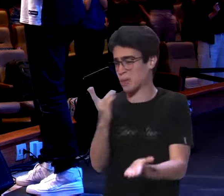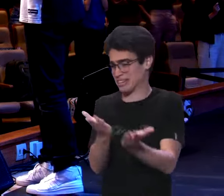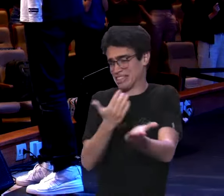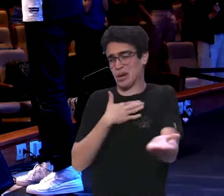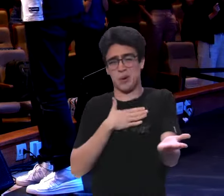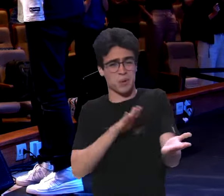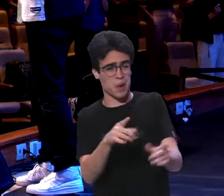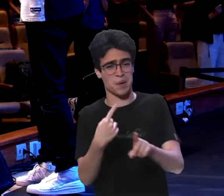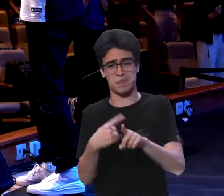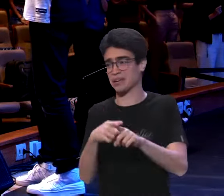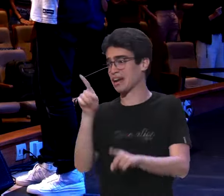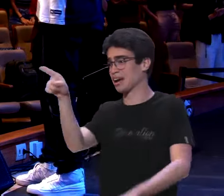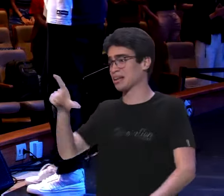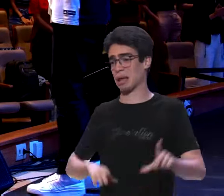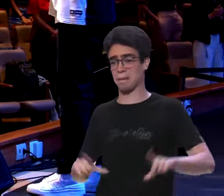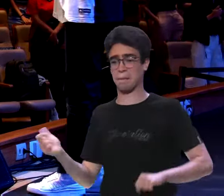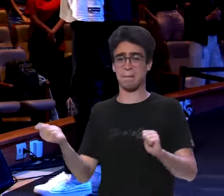porque teu primo foi se batizar.